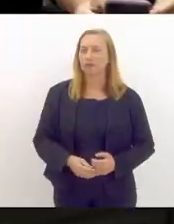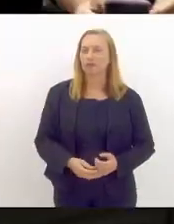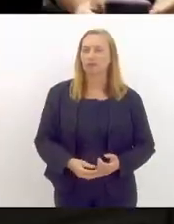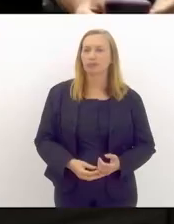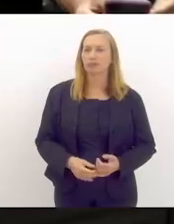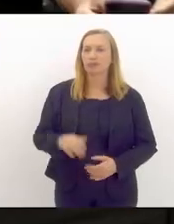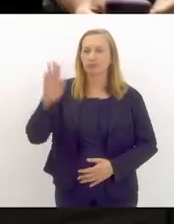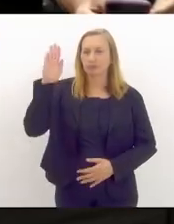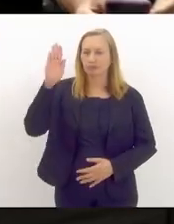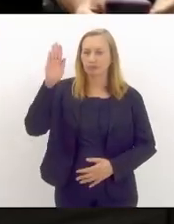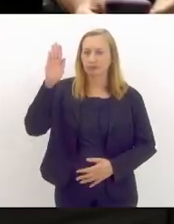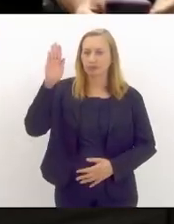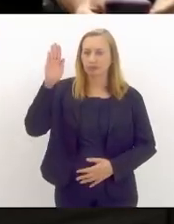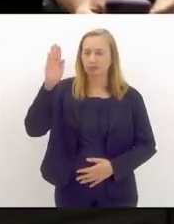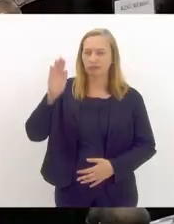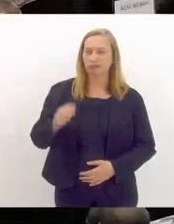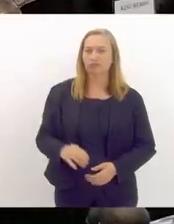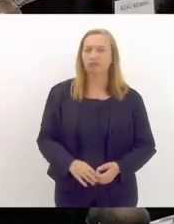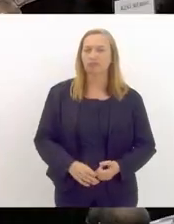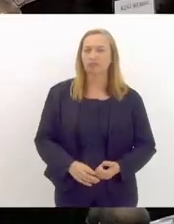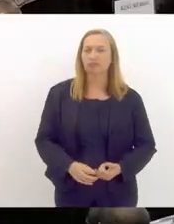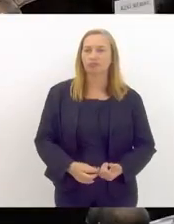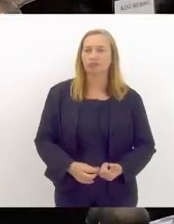Assim eu prometo.